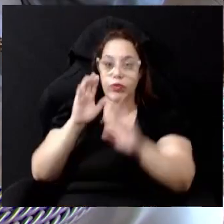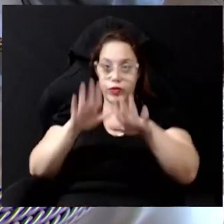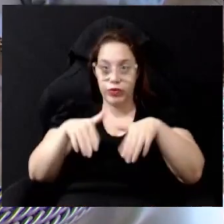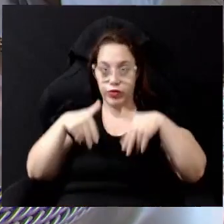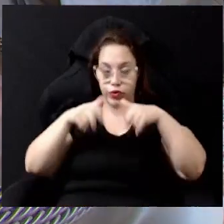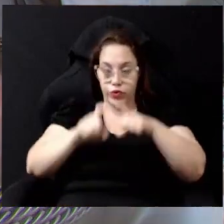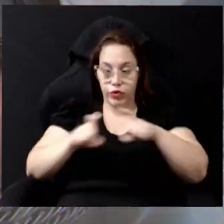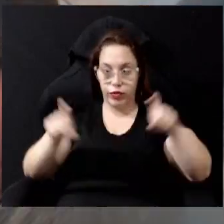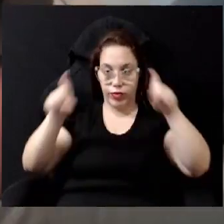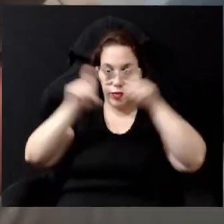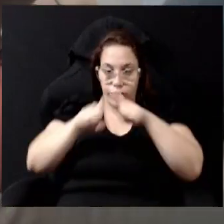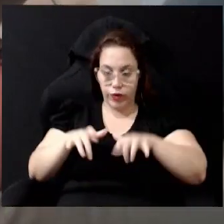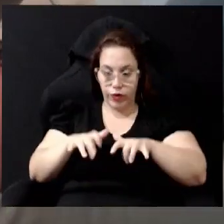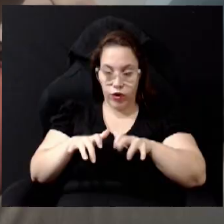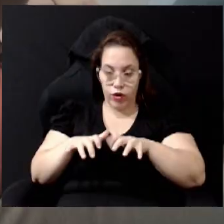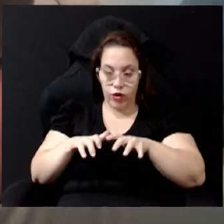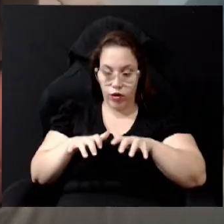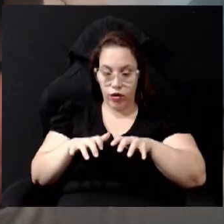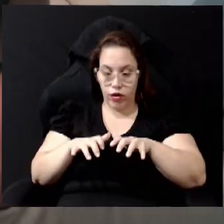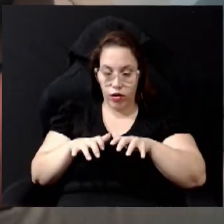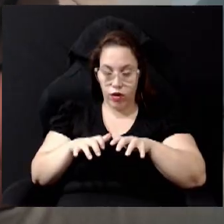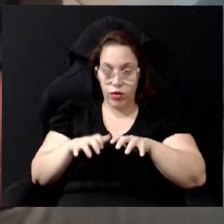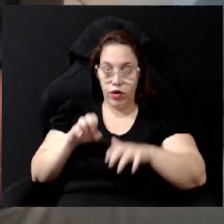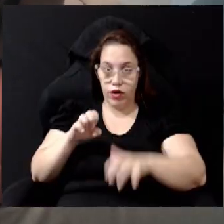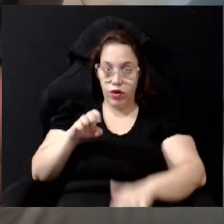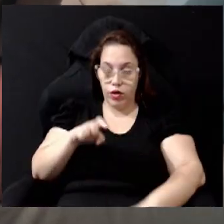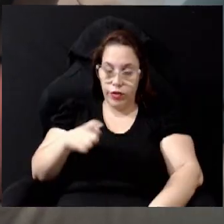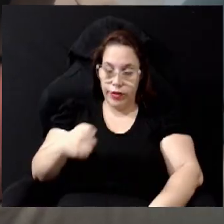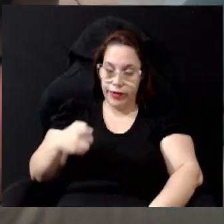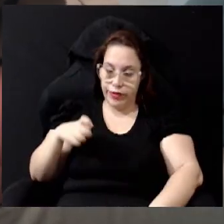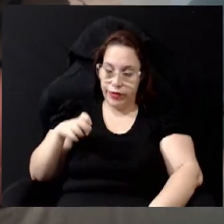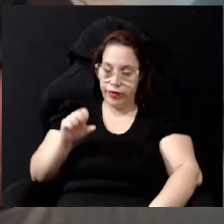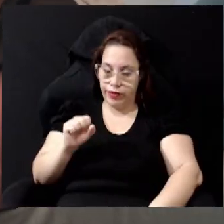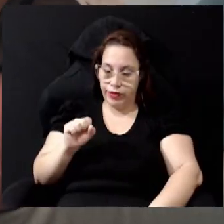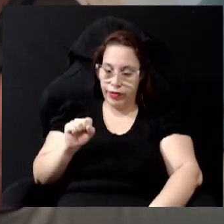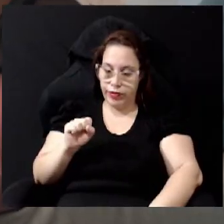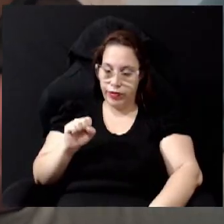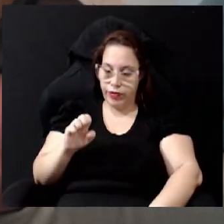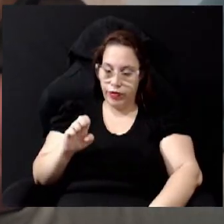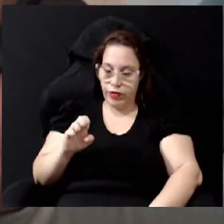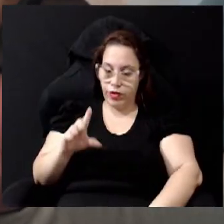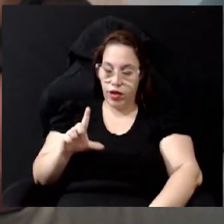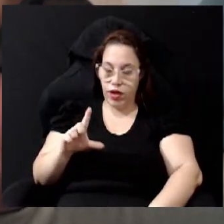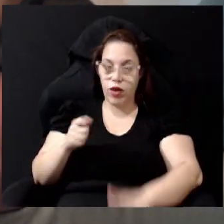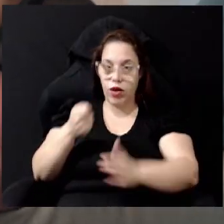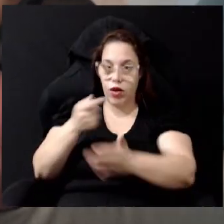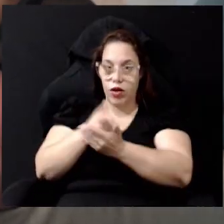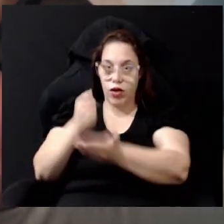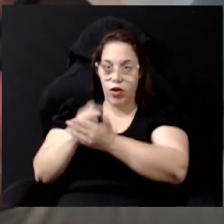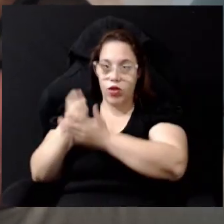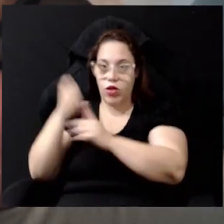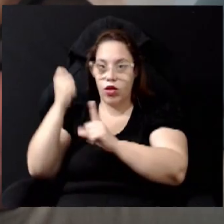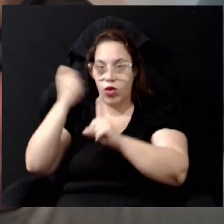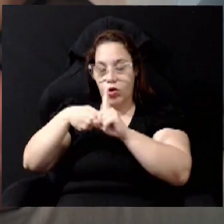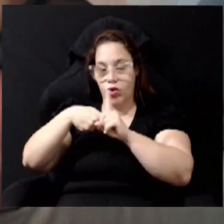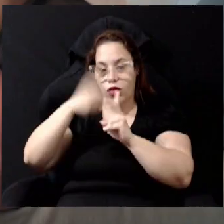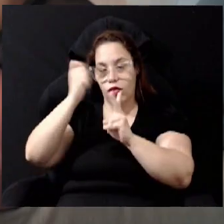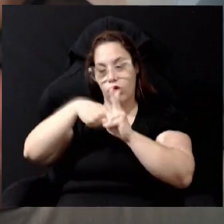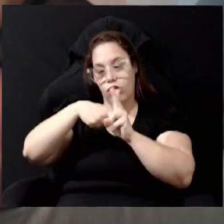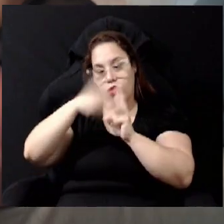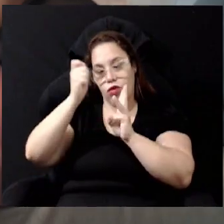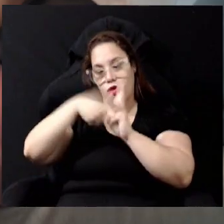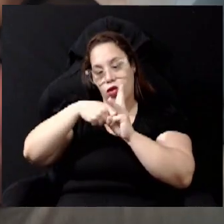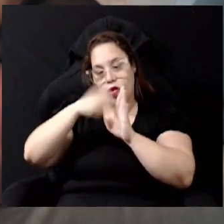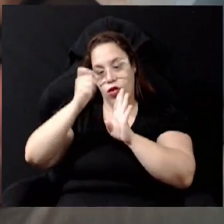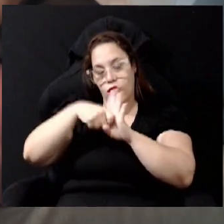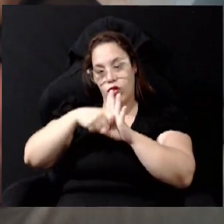vai numa planilha eletrônica e começa a listar lá todos os gastos que você tem ao longo do mês, né? Pega lá e vai, energia